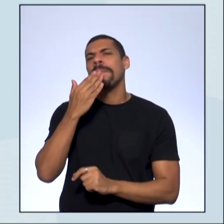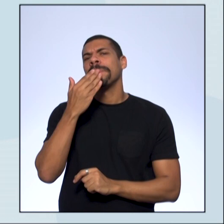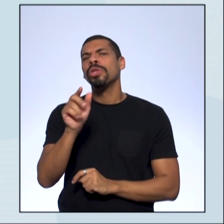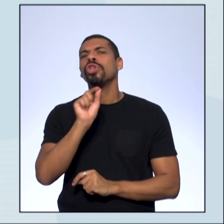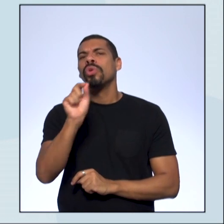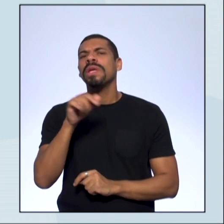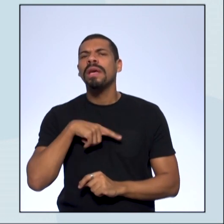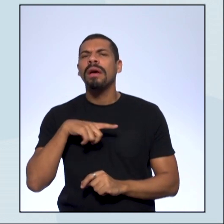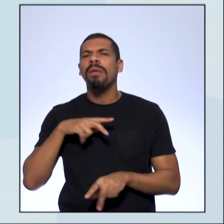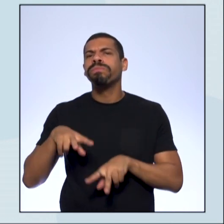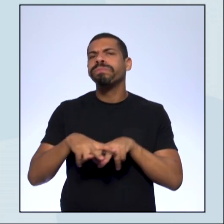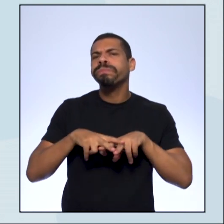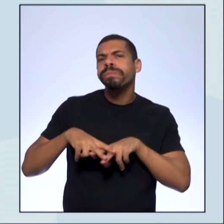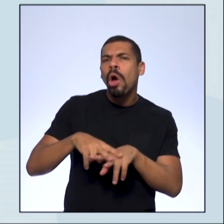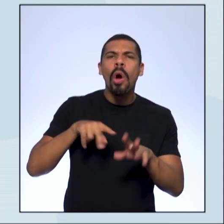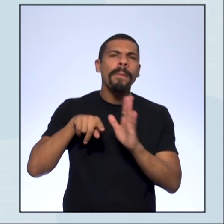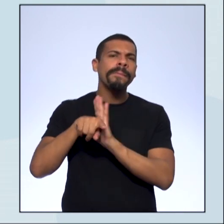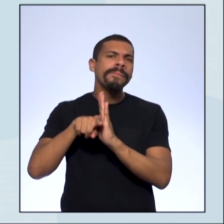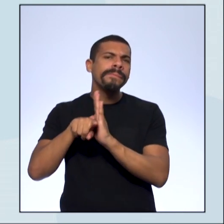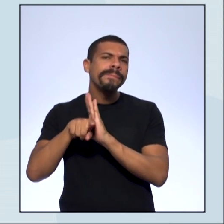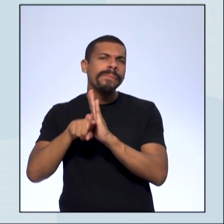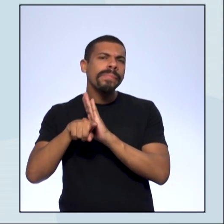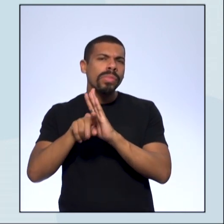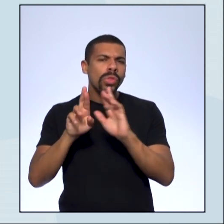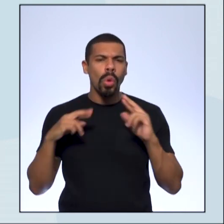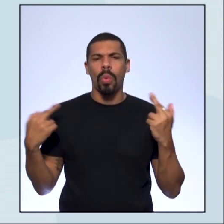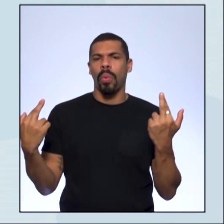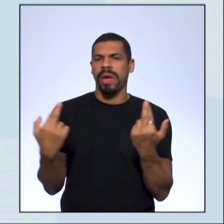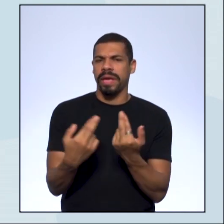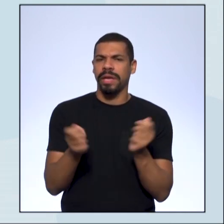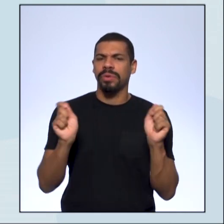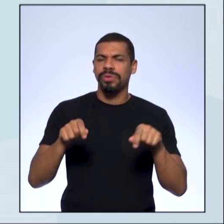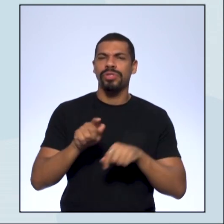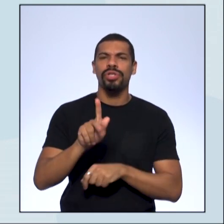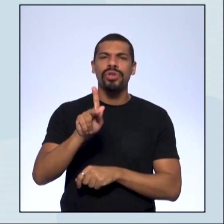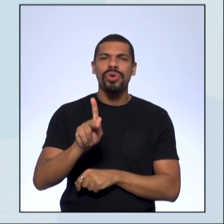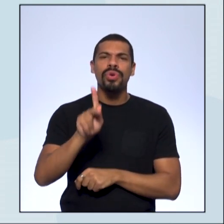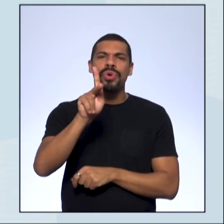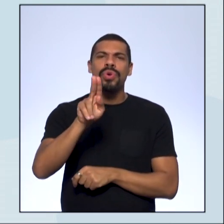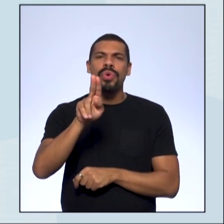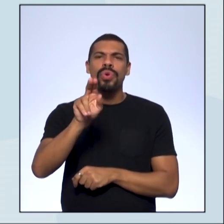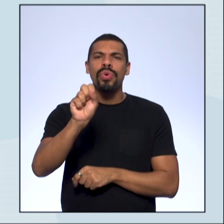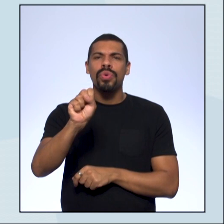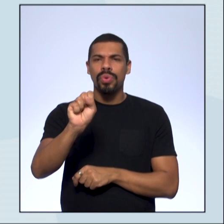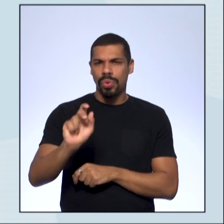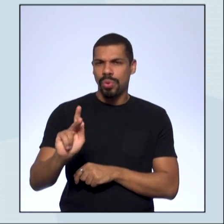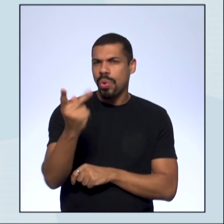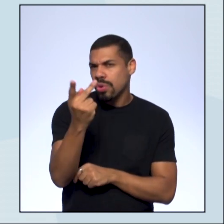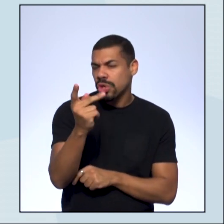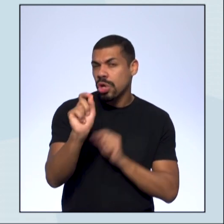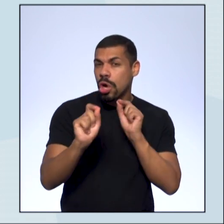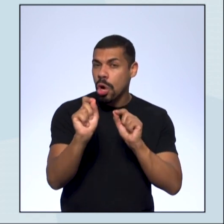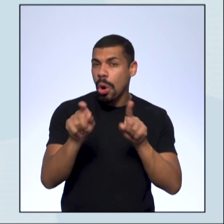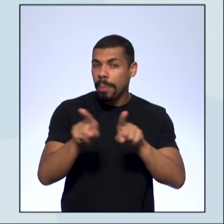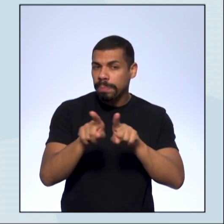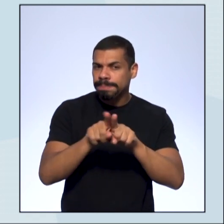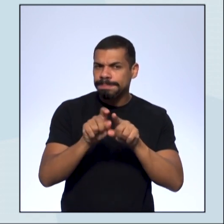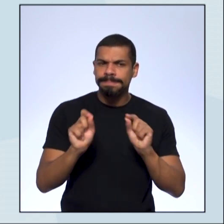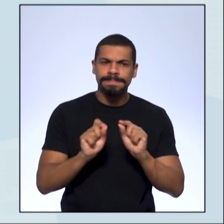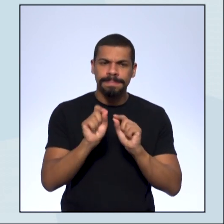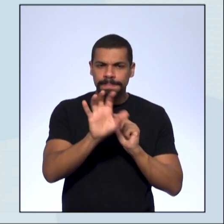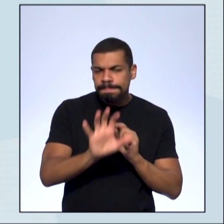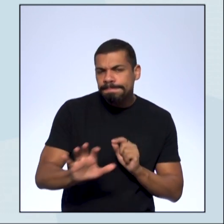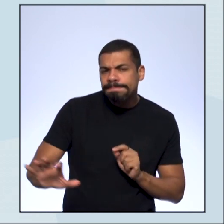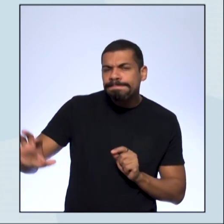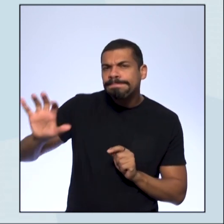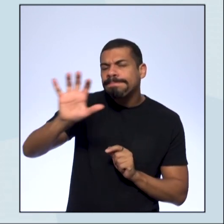pesquisa sobre o reino de Cush. Segundo o roteiro abaixo, o reino de Cush ficava no território da Núbia, tá? O território da